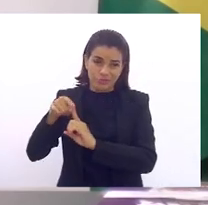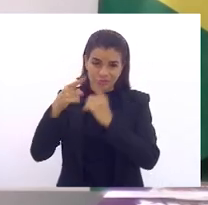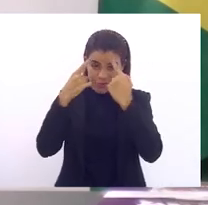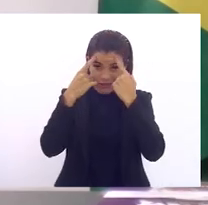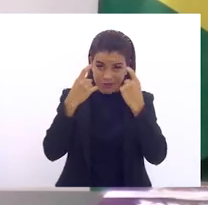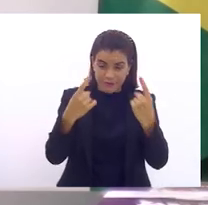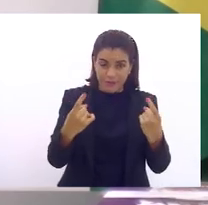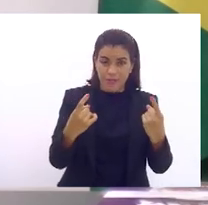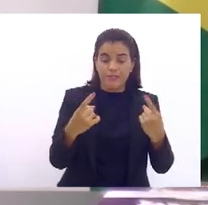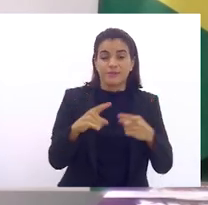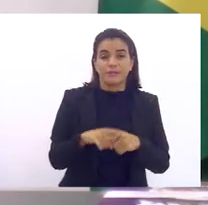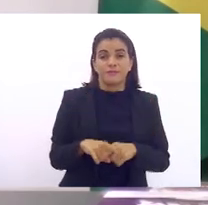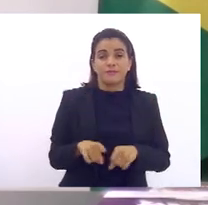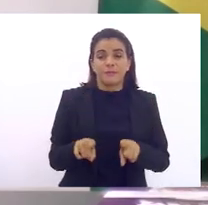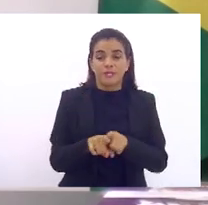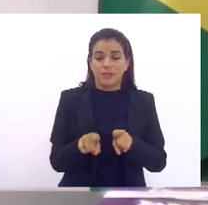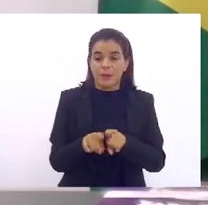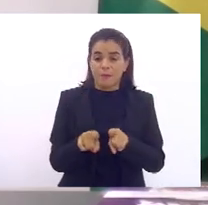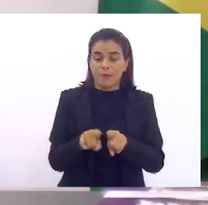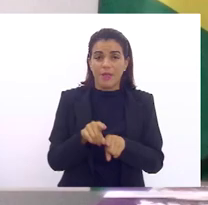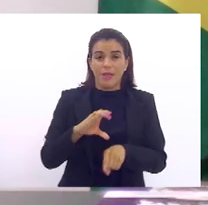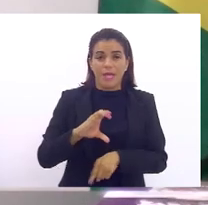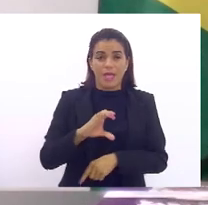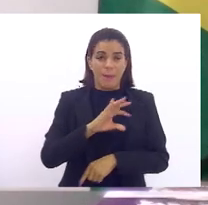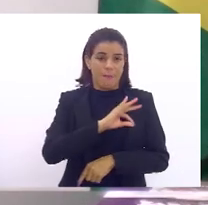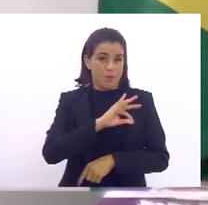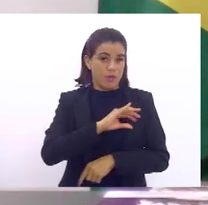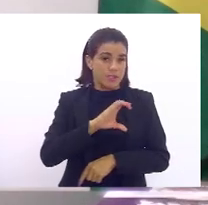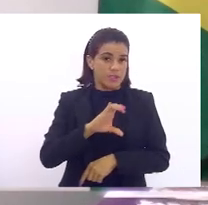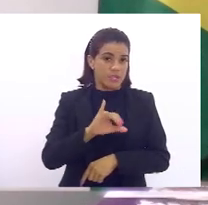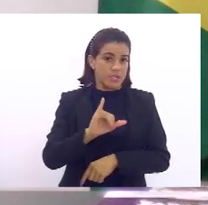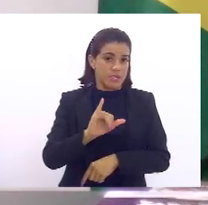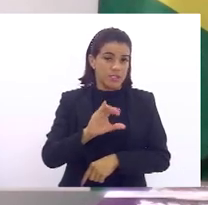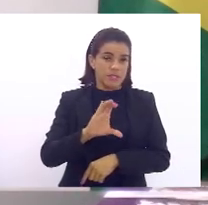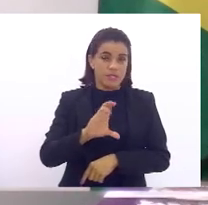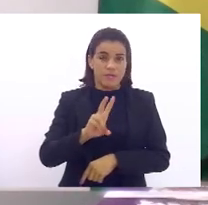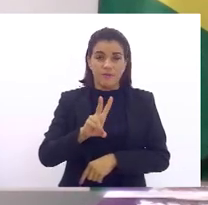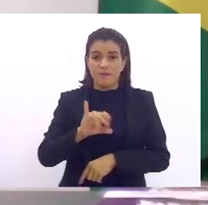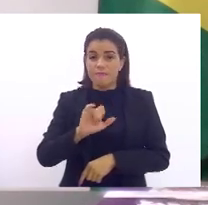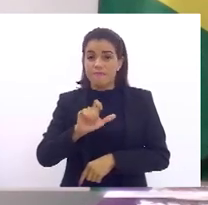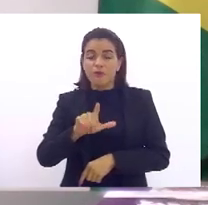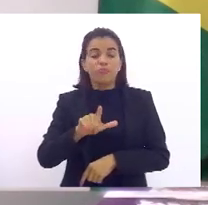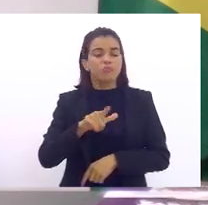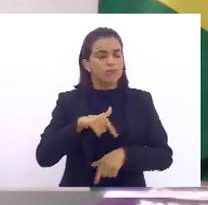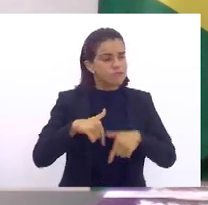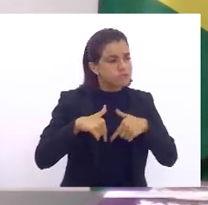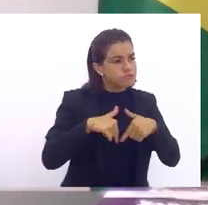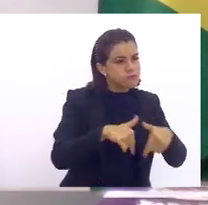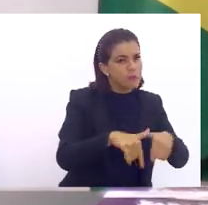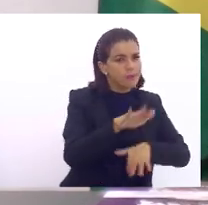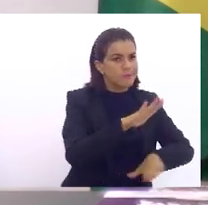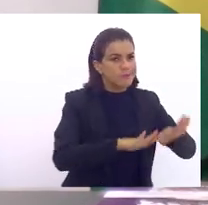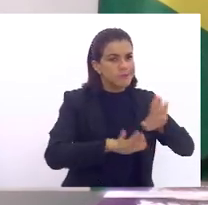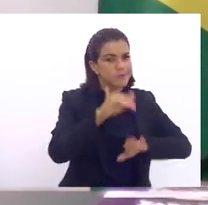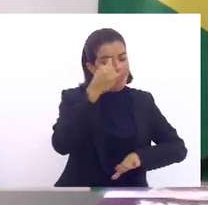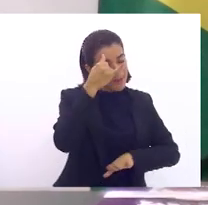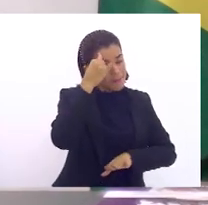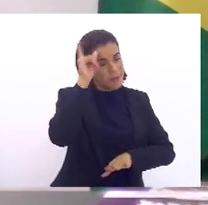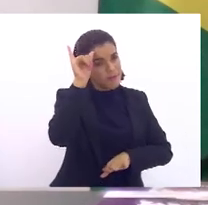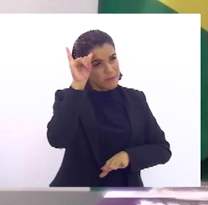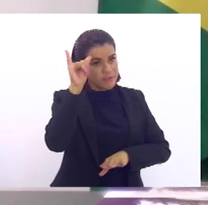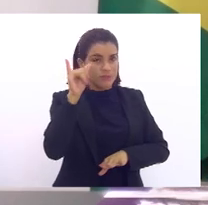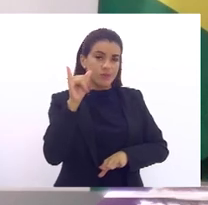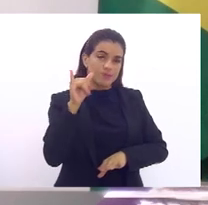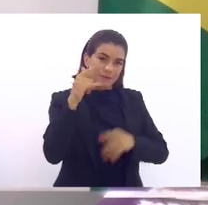polícia civil eh tem tentado atuar na prevenção contra a violência contra